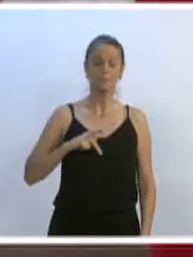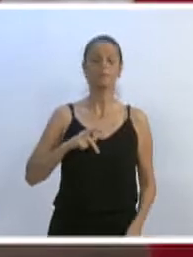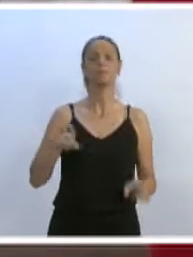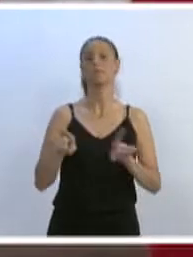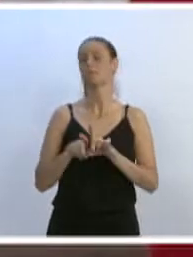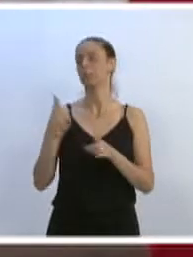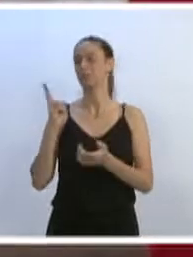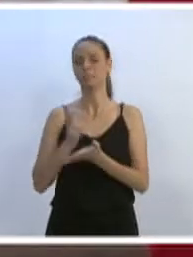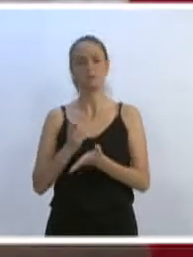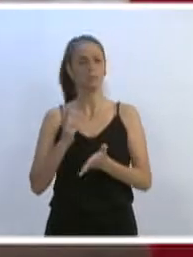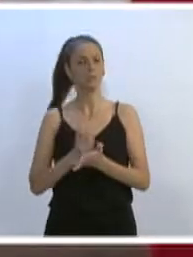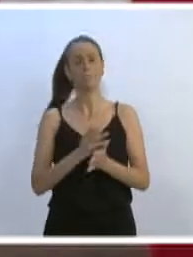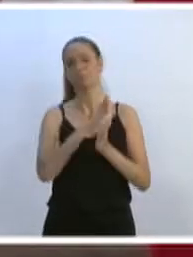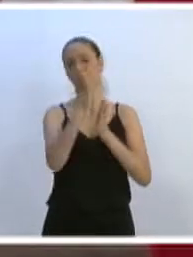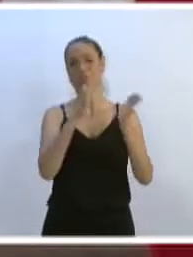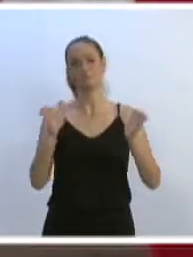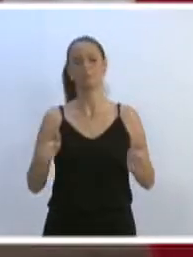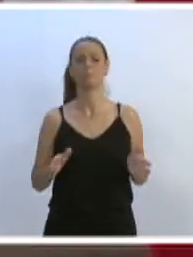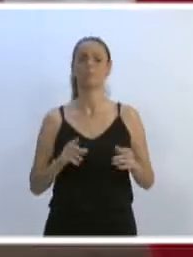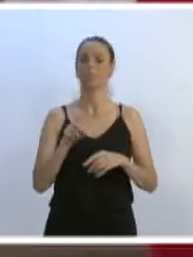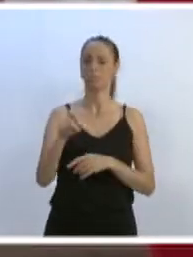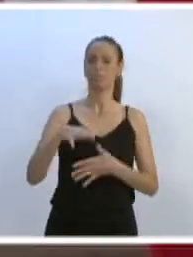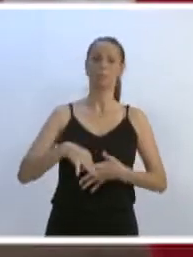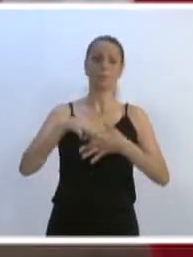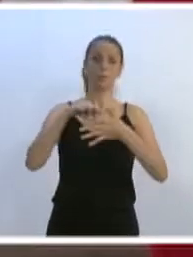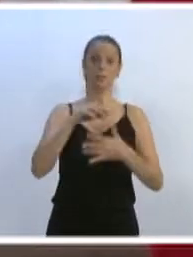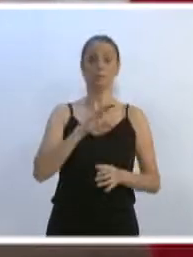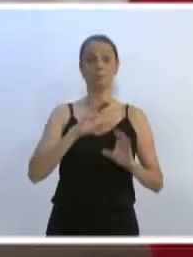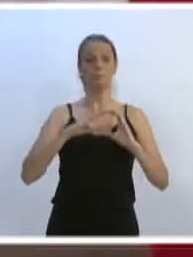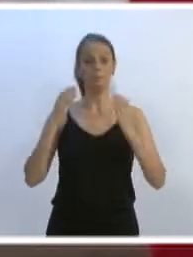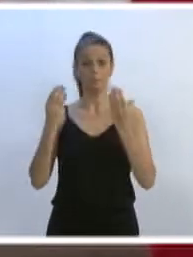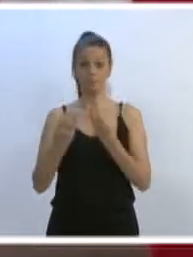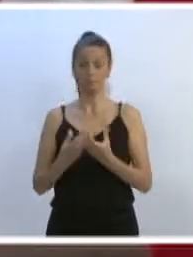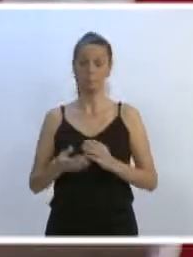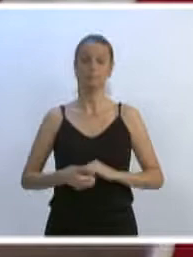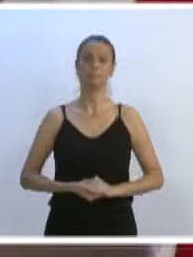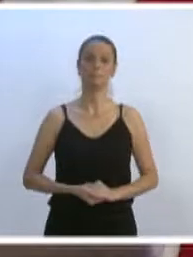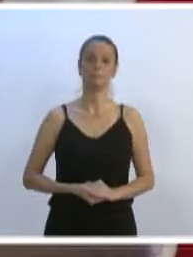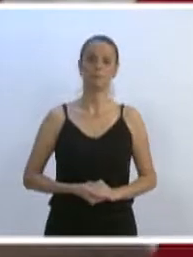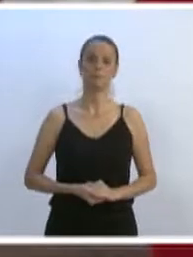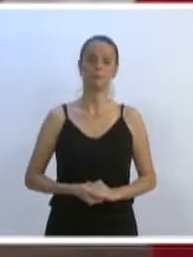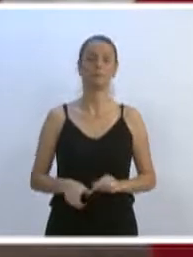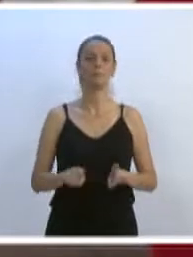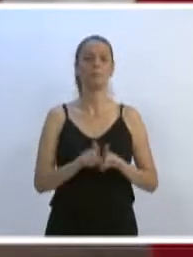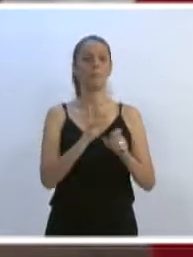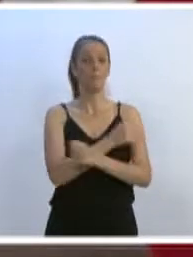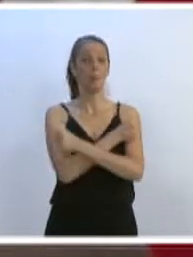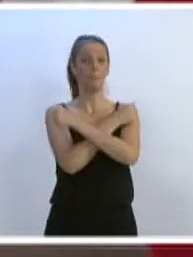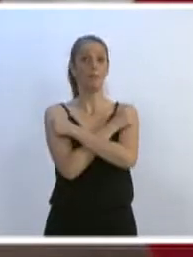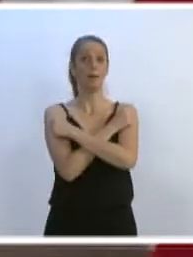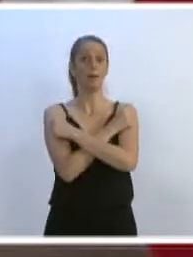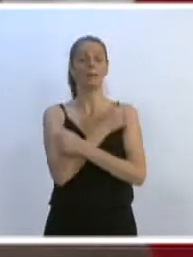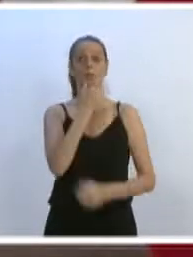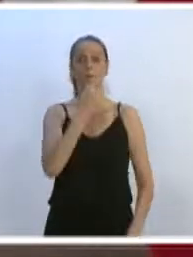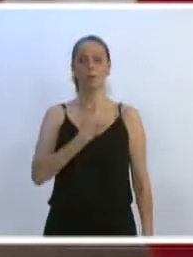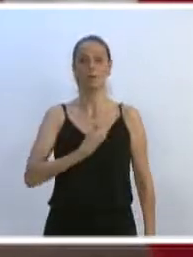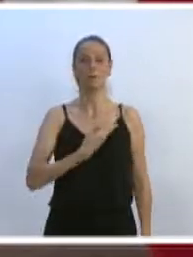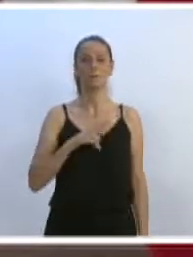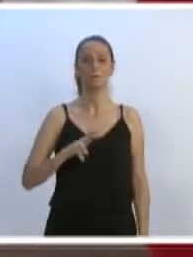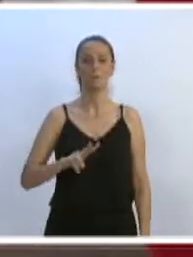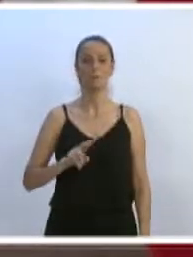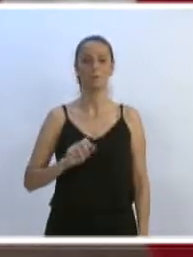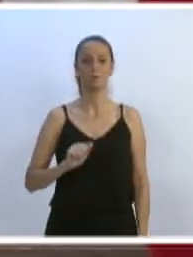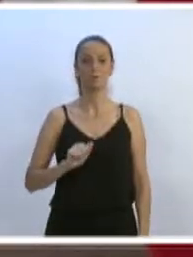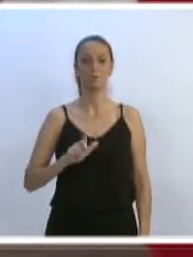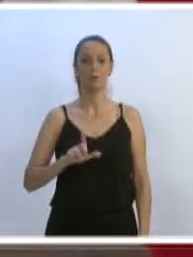tom por toda a comunidade de blumenau também um líder comunitário em todos os cantos da cidade depois de mandar um abraço ao nosso amigo valdair matias que